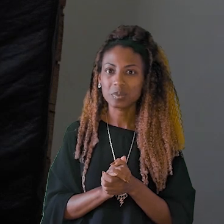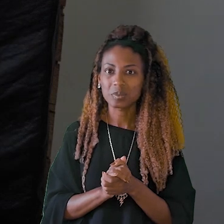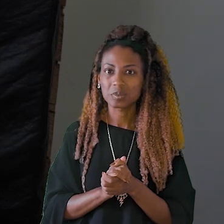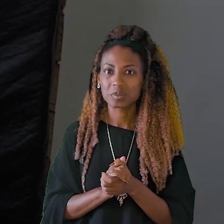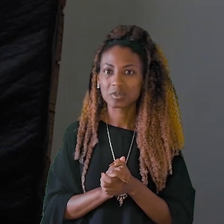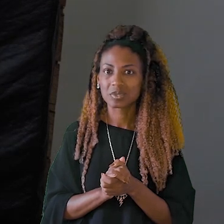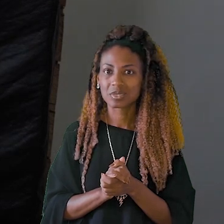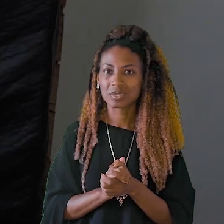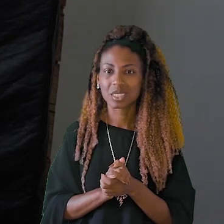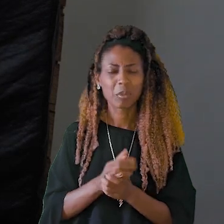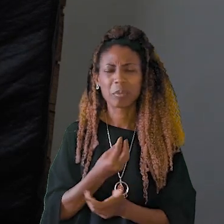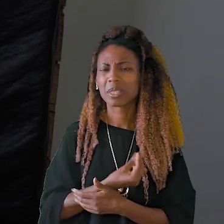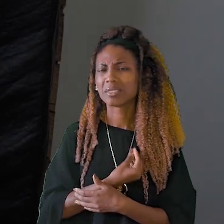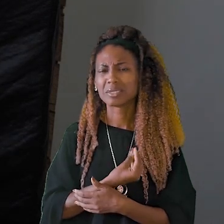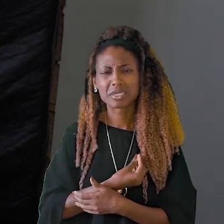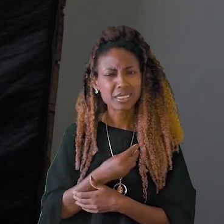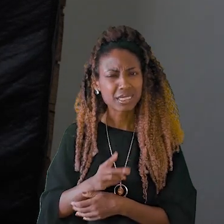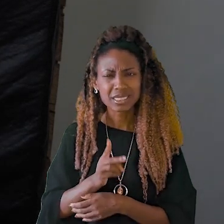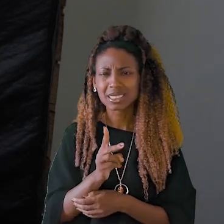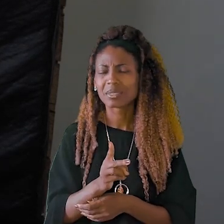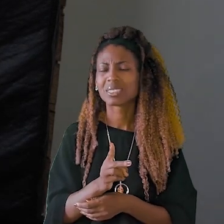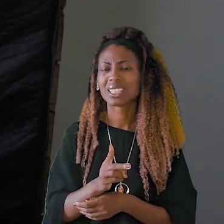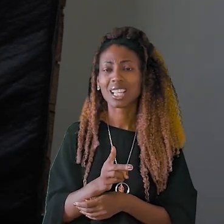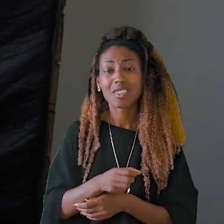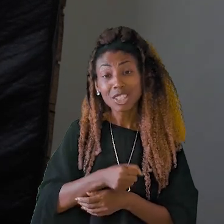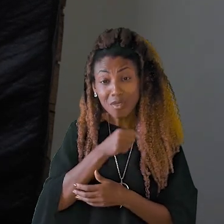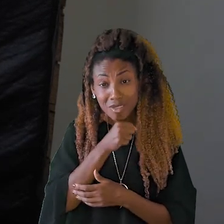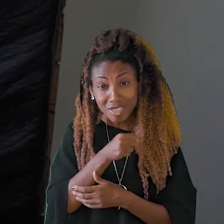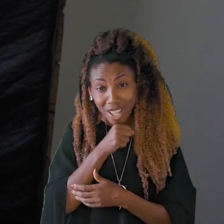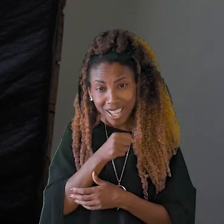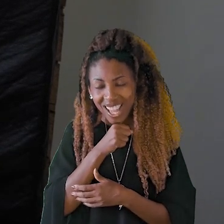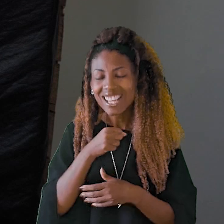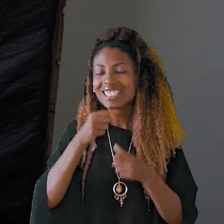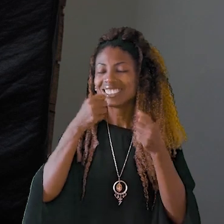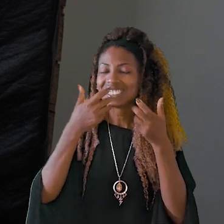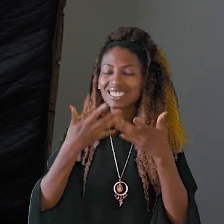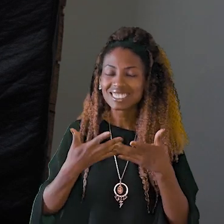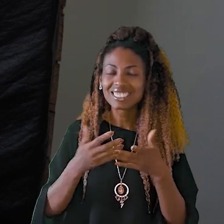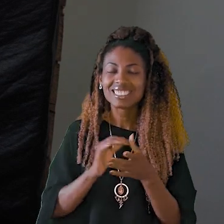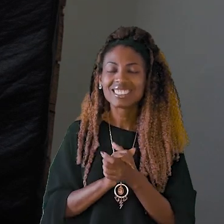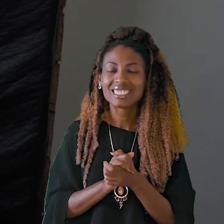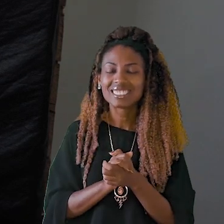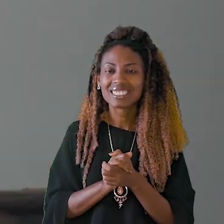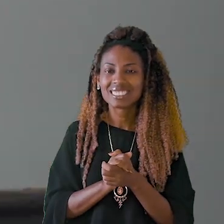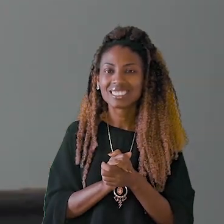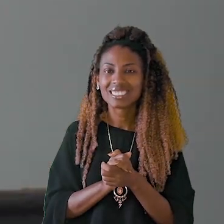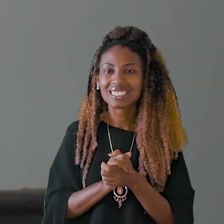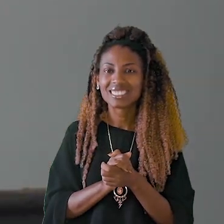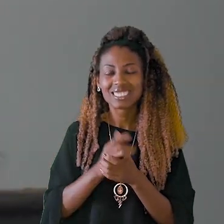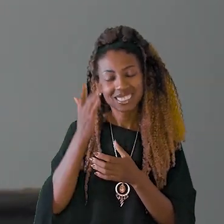eu vou levar pra minha vida toda, eu vou estar velha, gente, pode ter certeza. Não sei, né, se o destino me colocar no caminho dela de novo, não